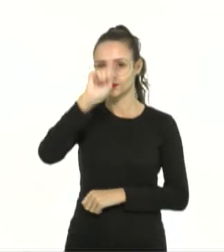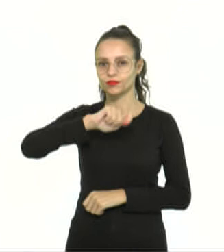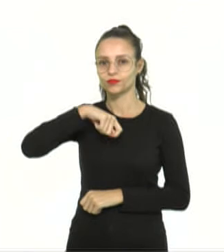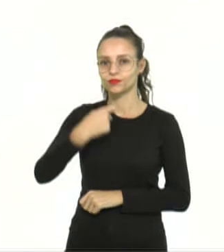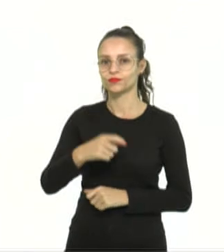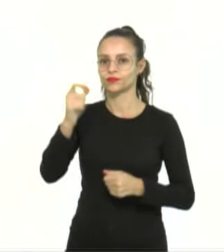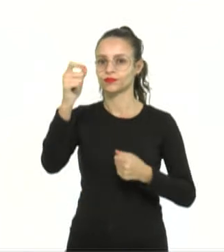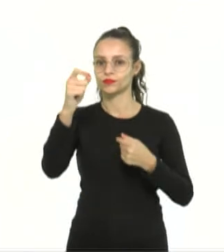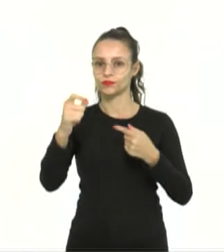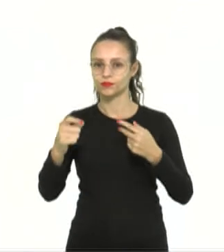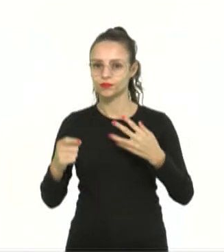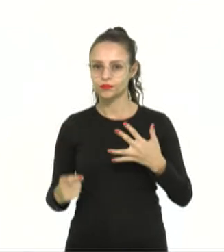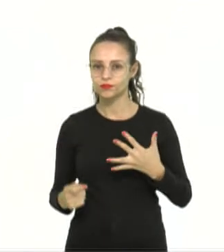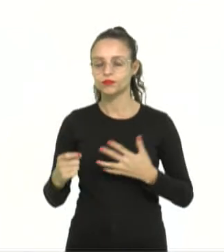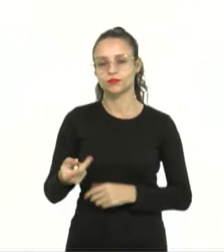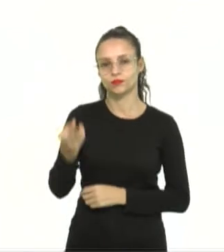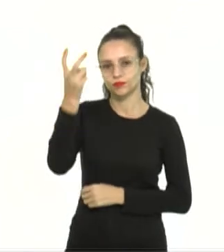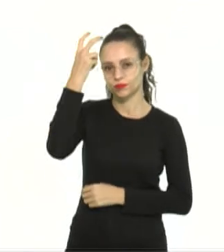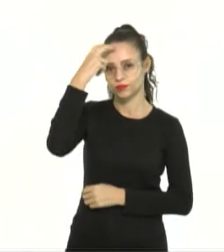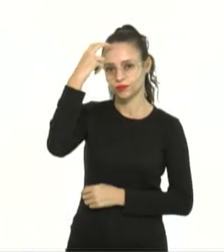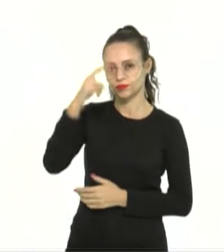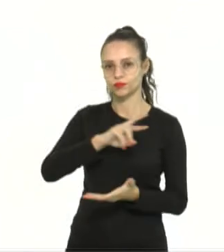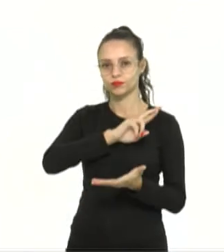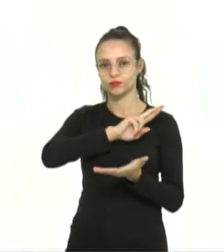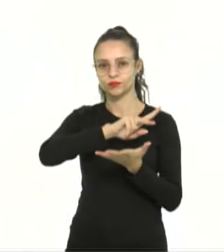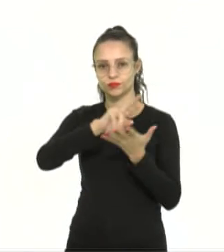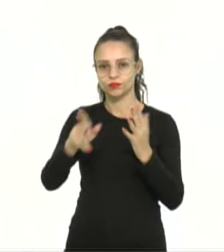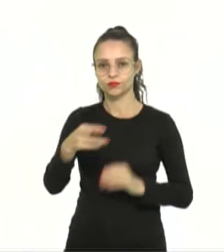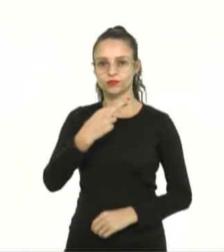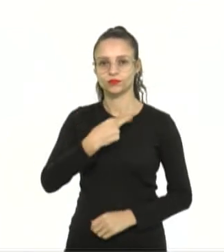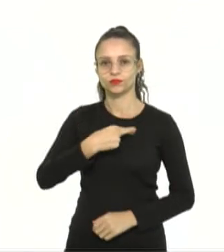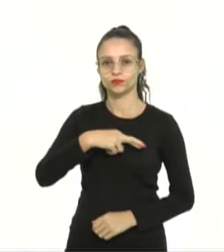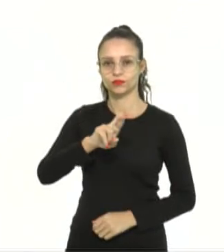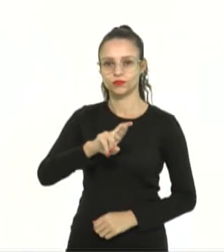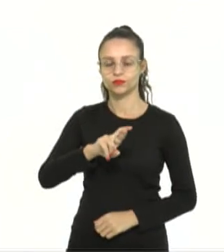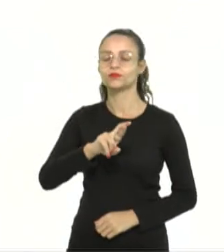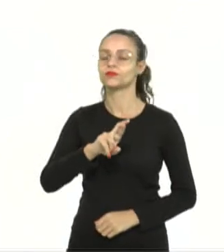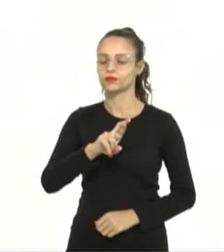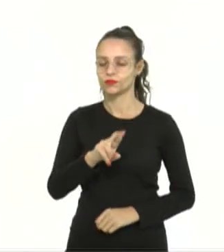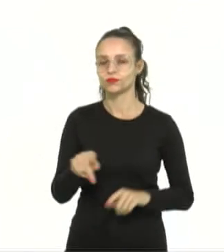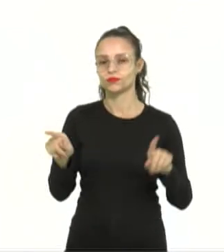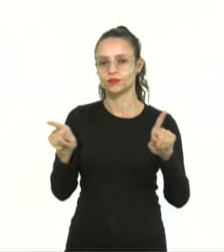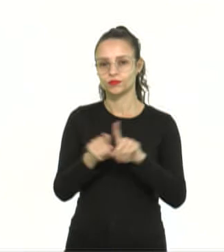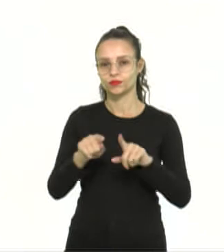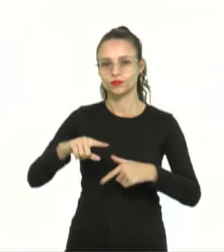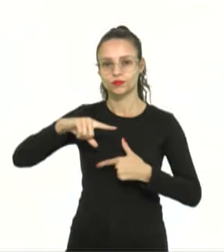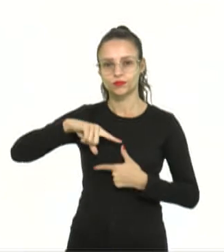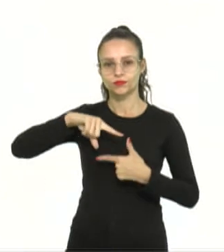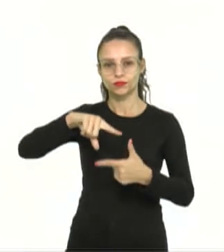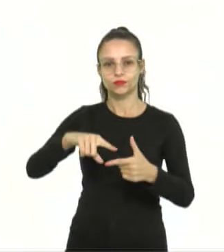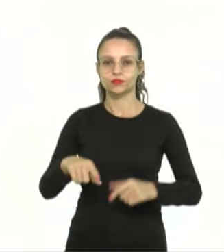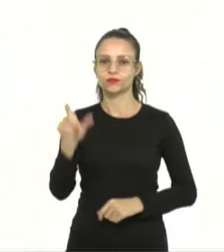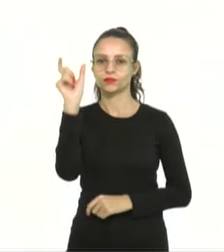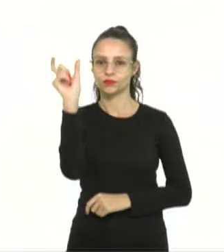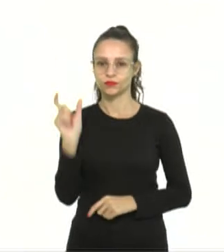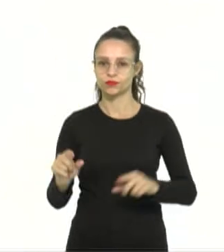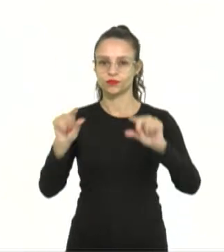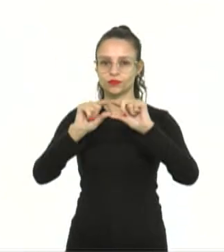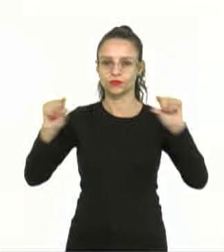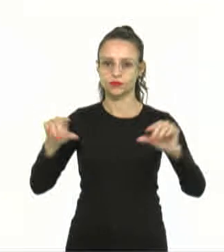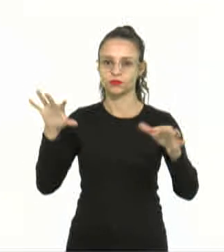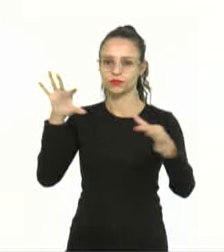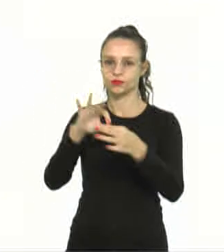aspectos culturais, sobre diferentes rituais e tradições, léxico e expressões relacionadas à